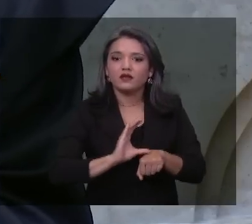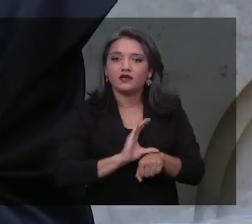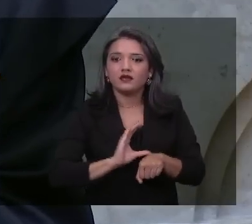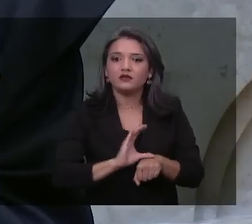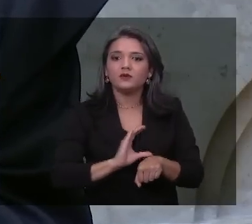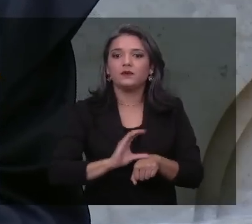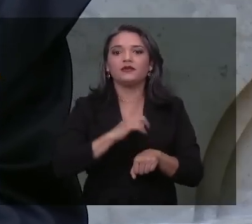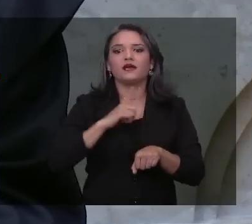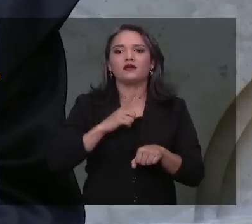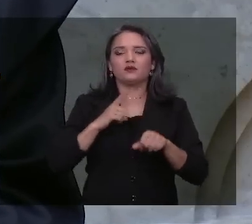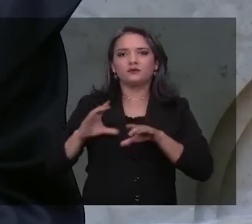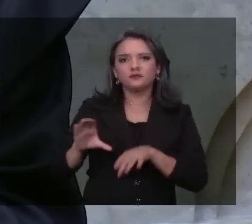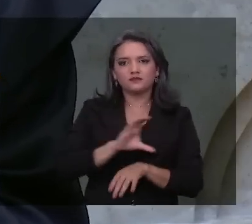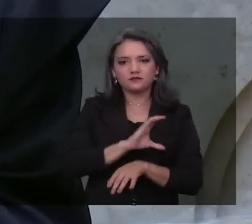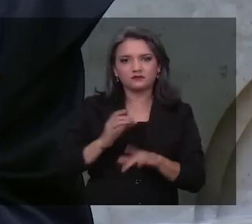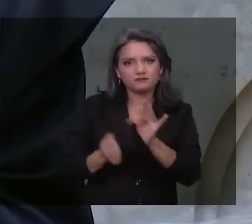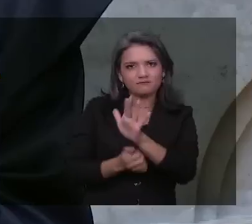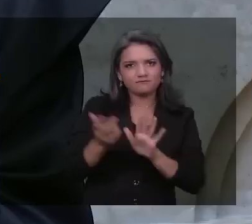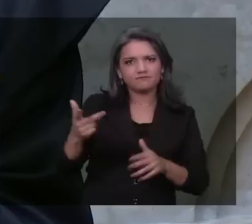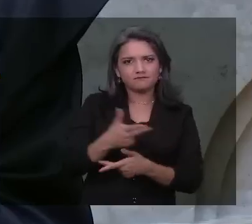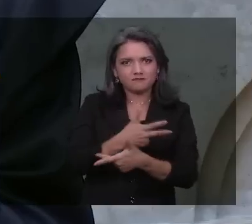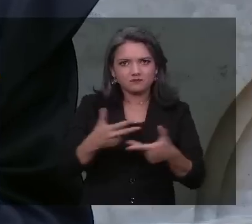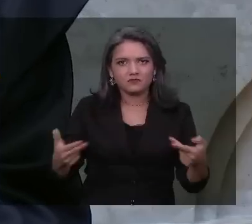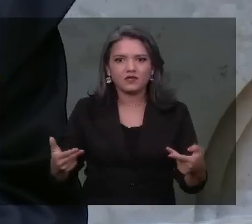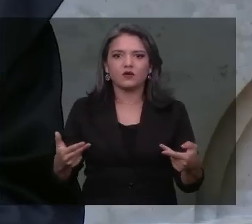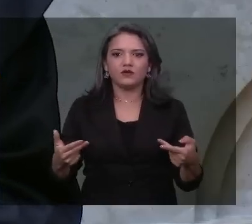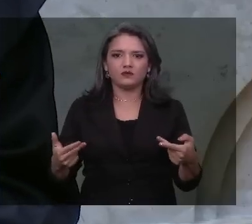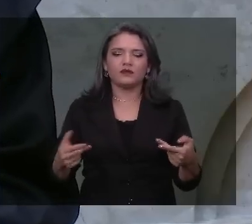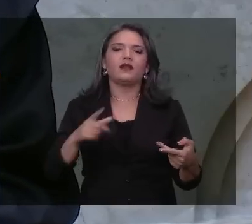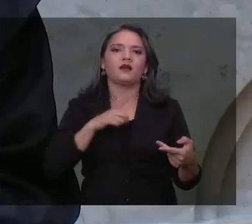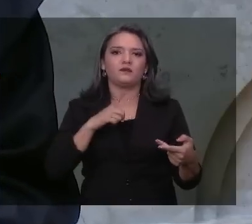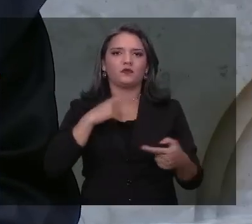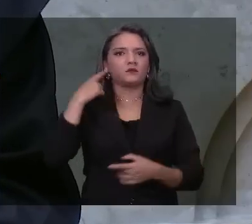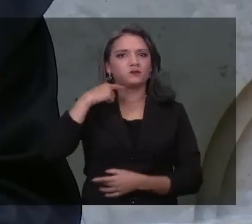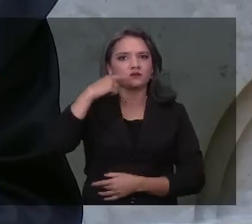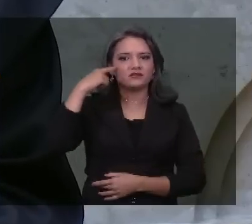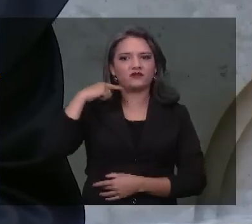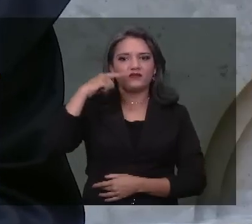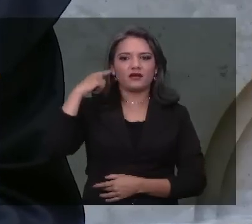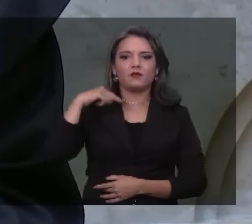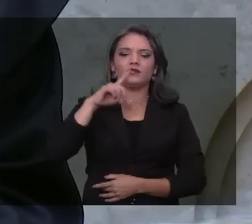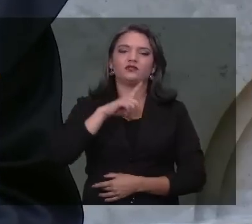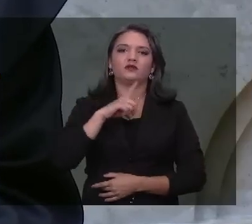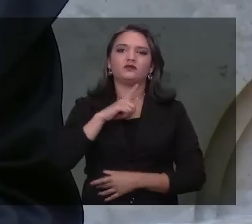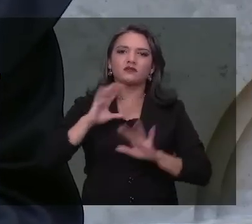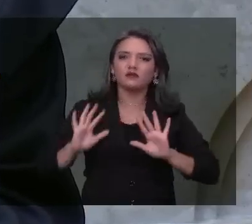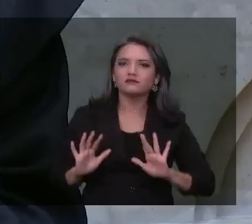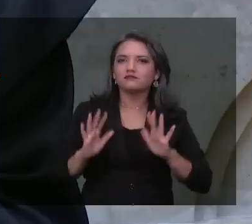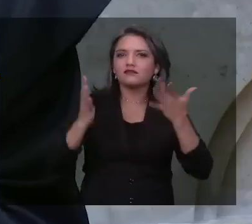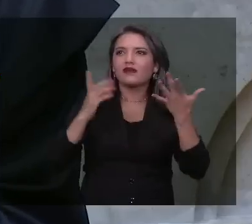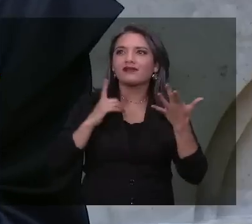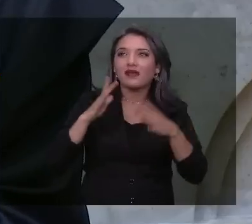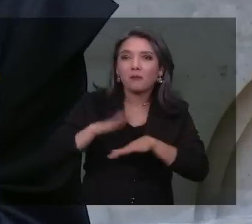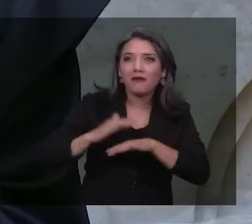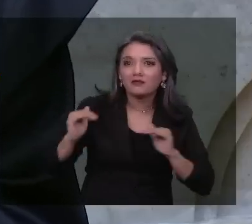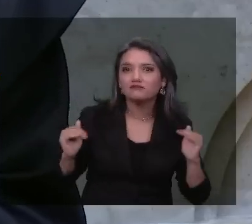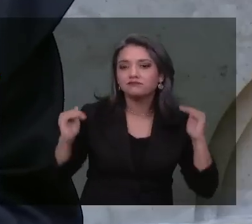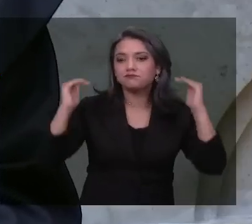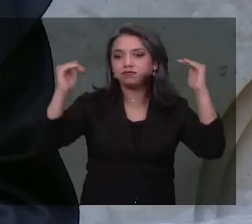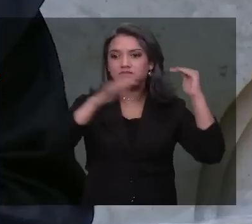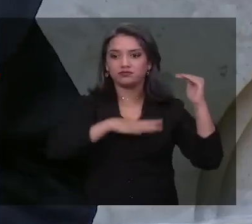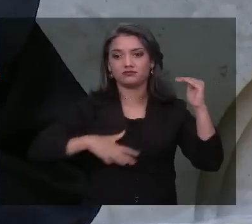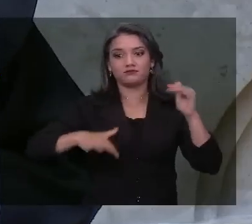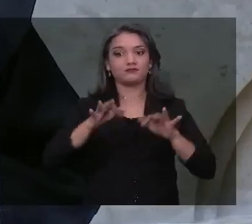várias conferências nacionais da advocacia, ajudando o ministro o evento a se tornar o maior do mundo na área